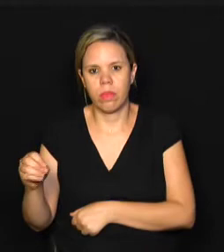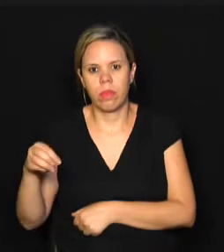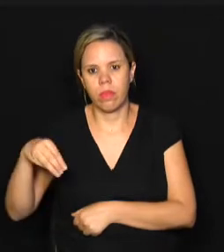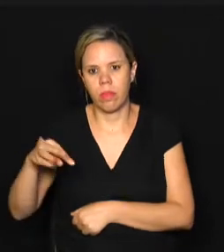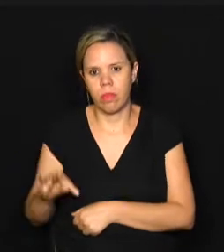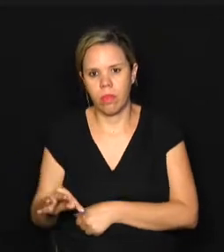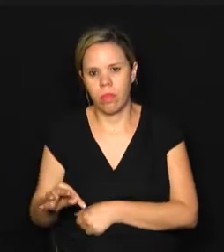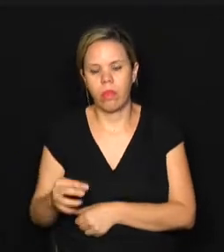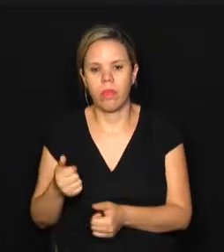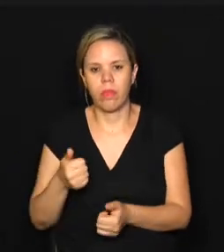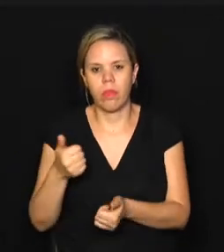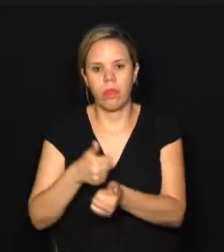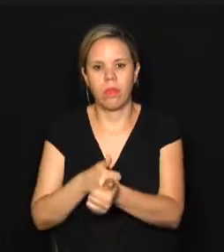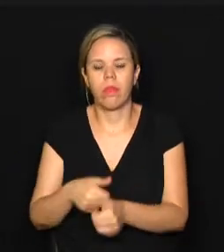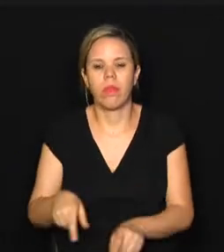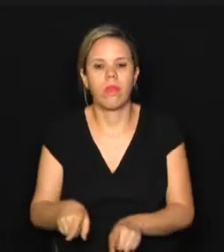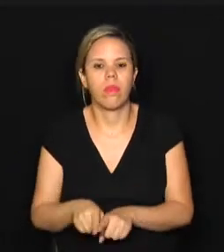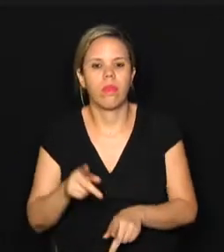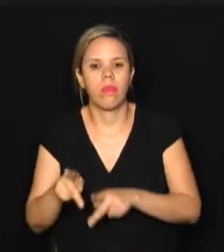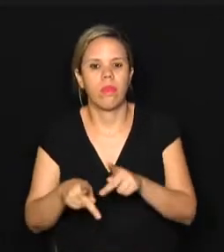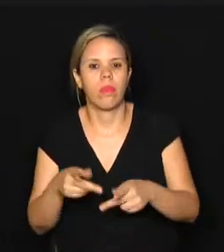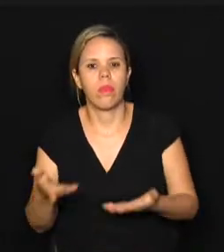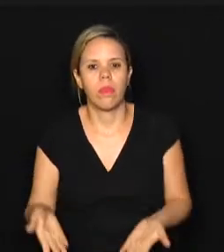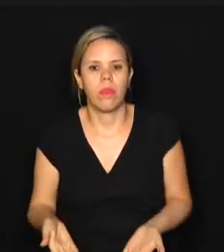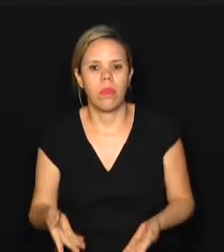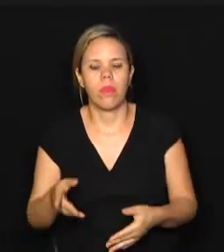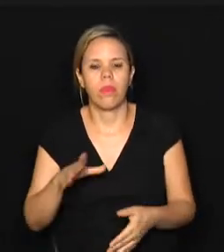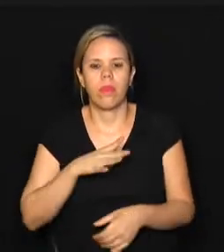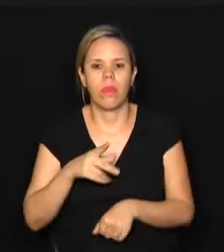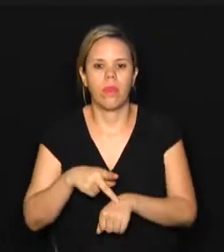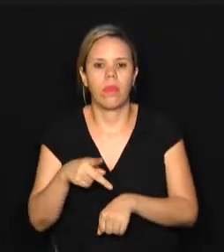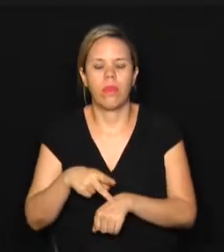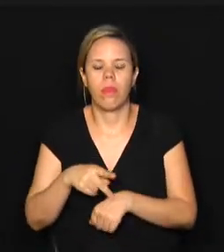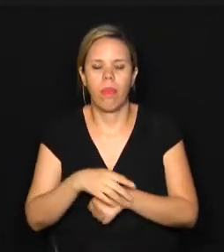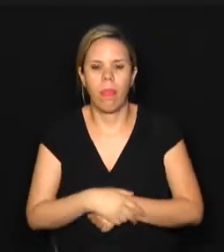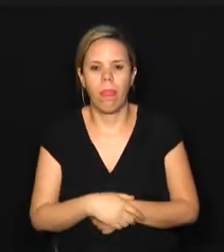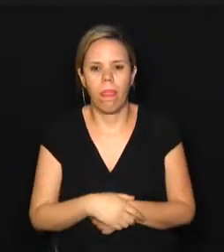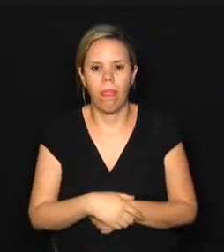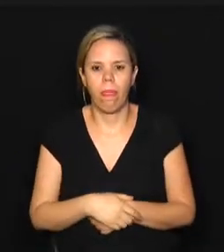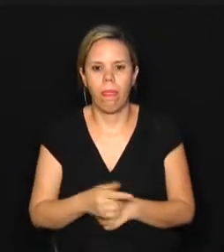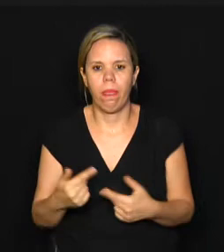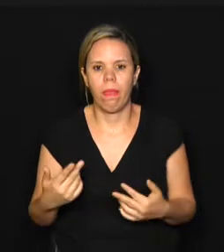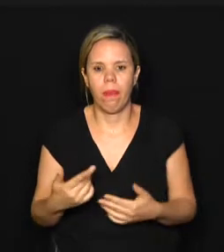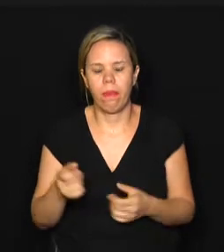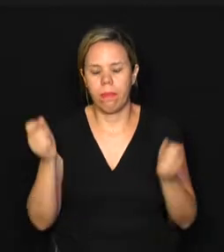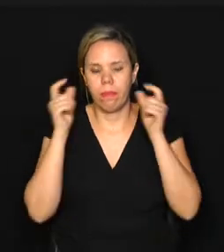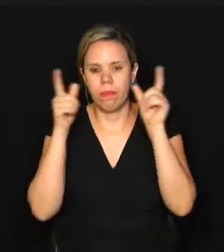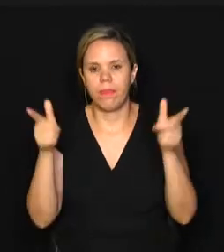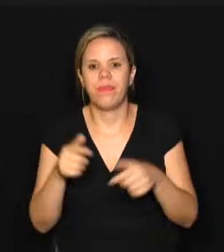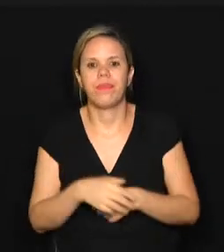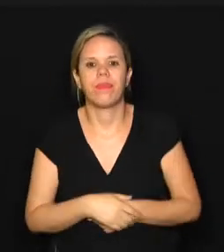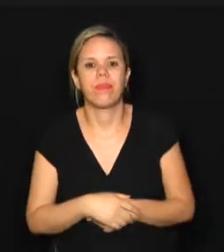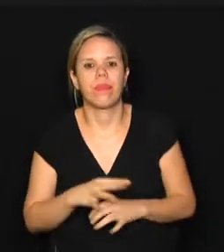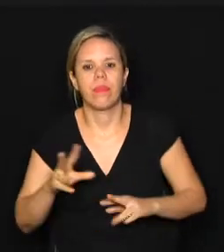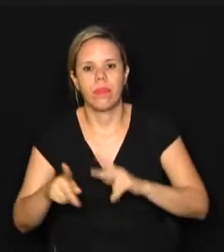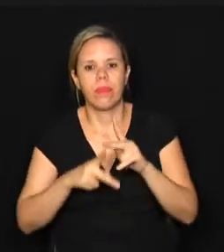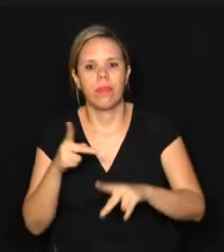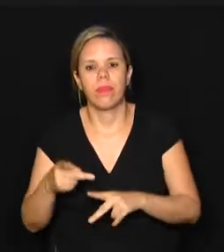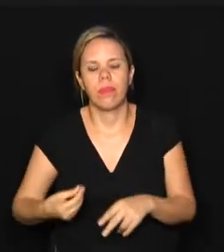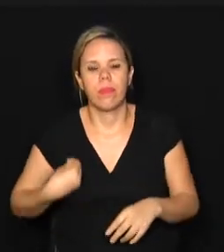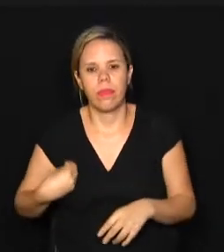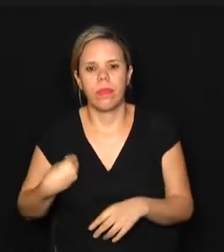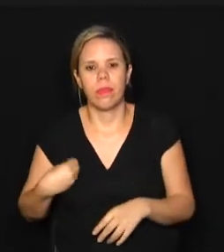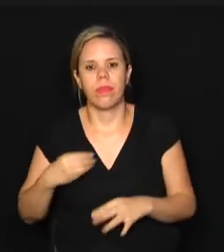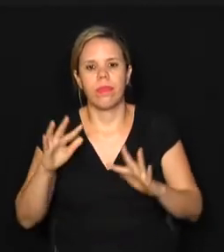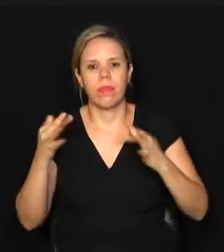casas, das primeiras populações aqui de Pedreira. É uma coisa muito assustadora para todo mundo que vive, para as famílias que